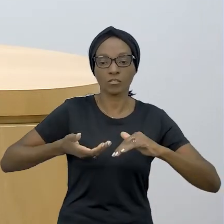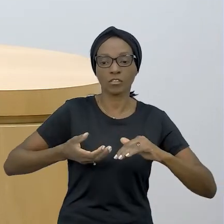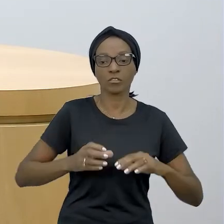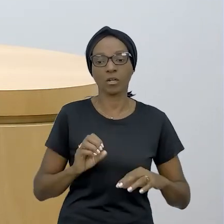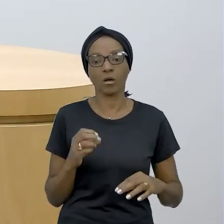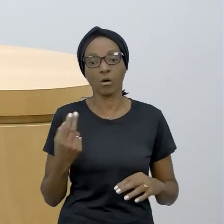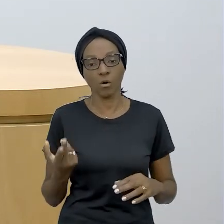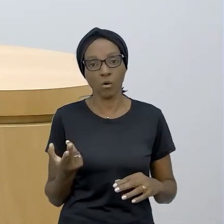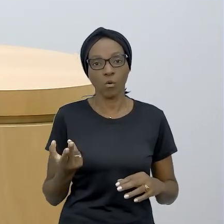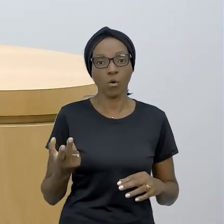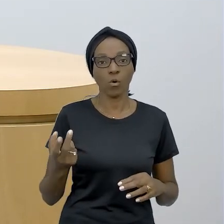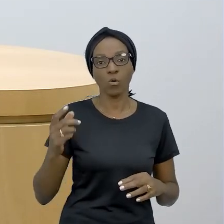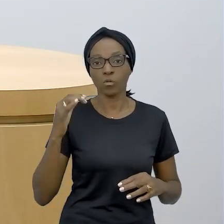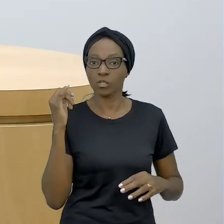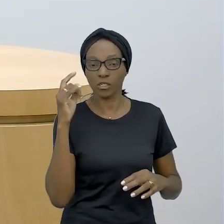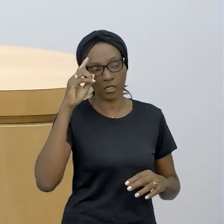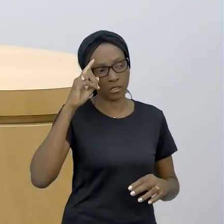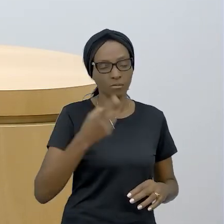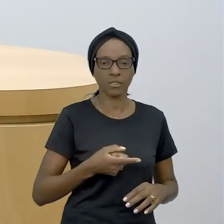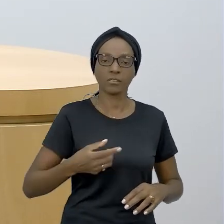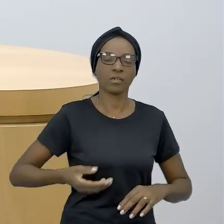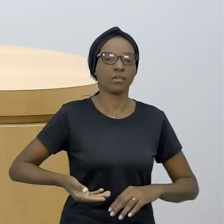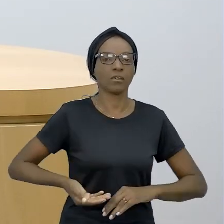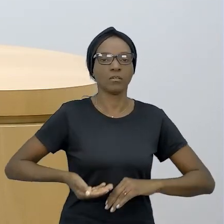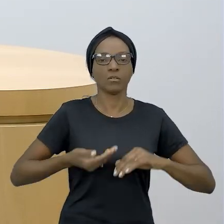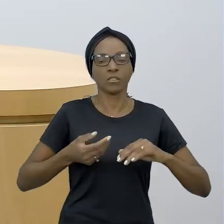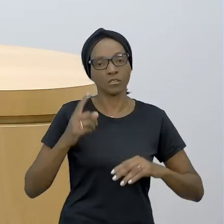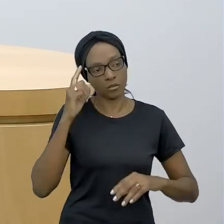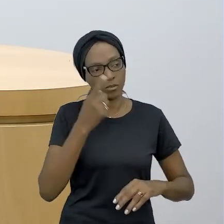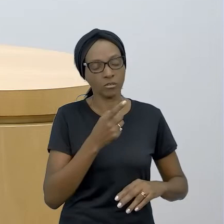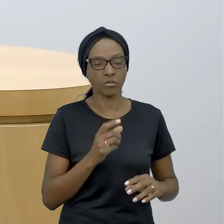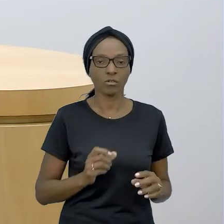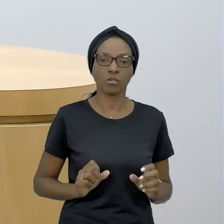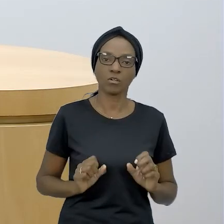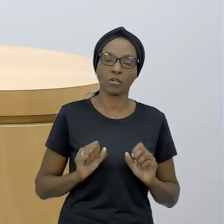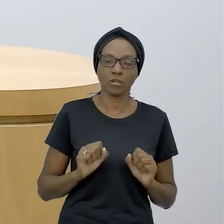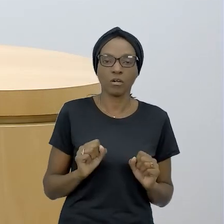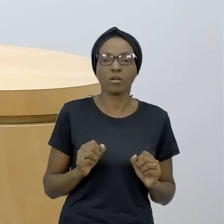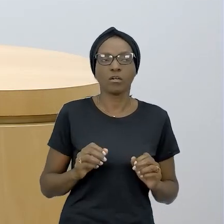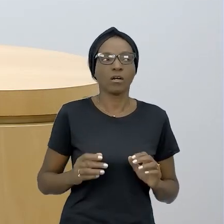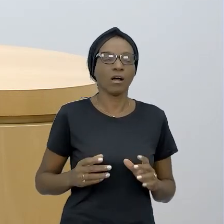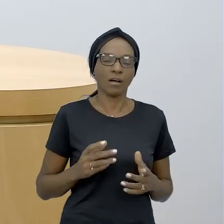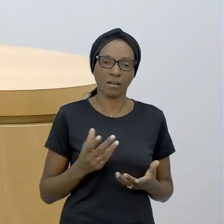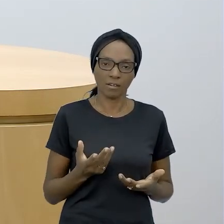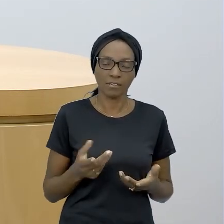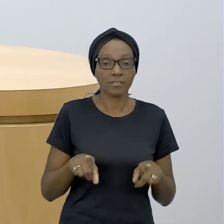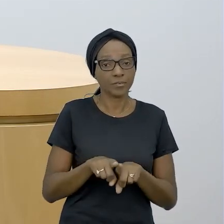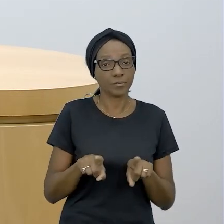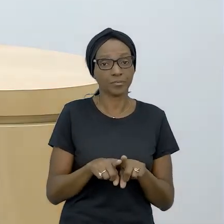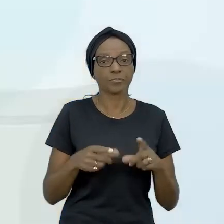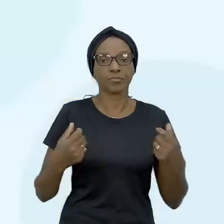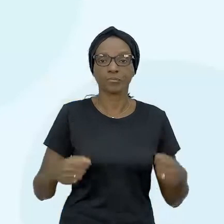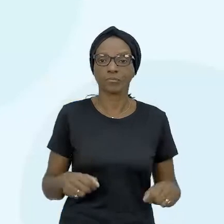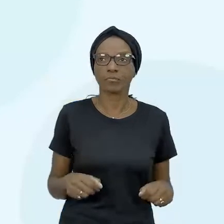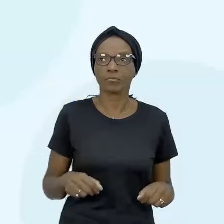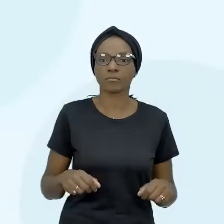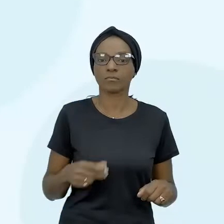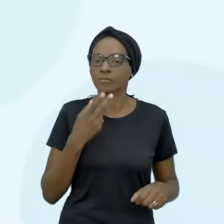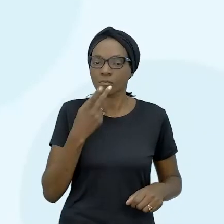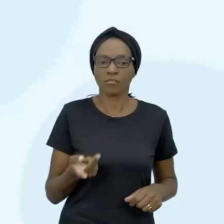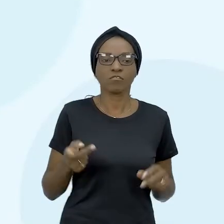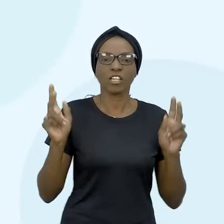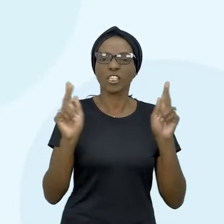menos referendado pelo Congresso Nacional, tá certo? Além disso, celebrar a paz também é